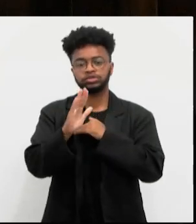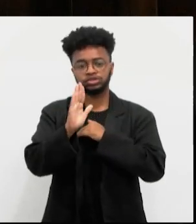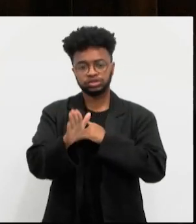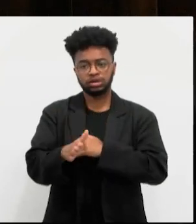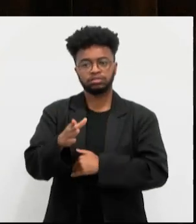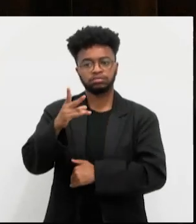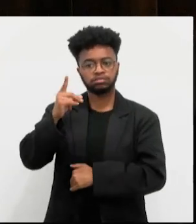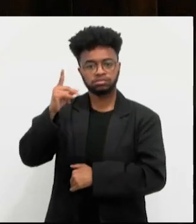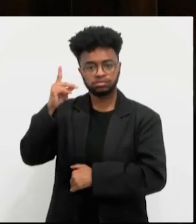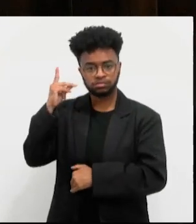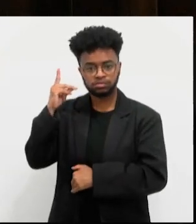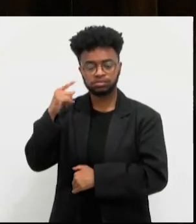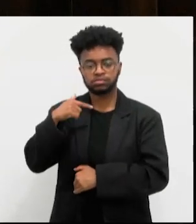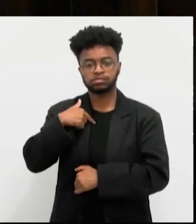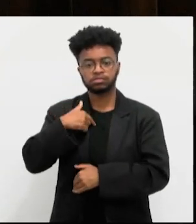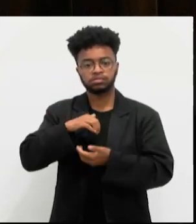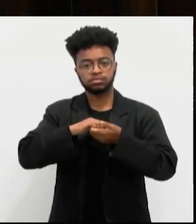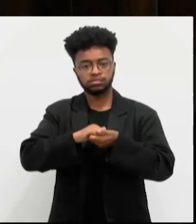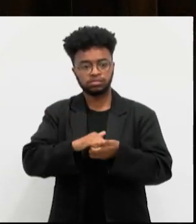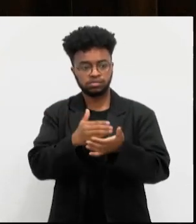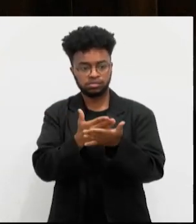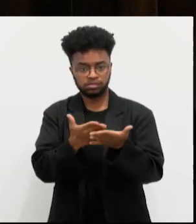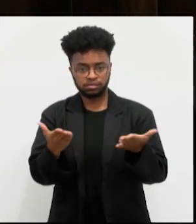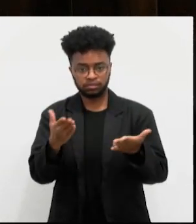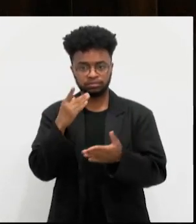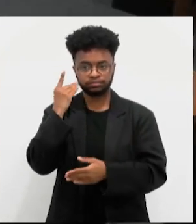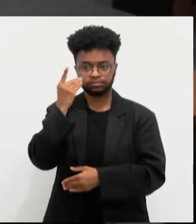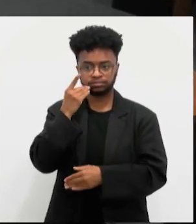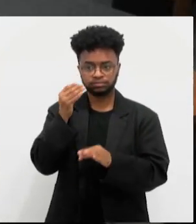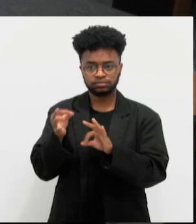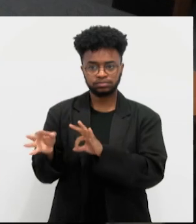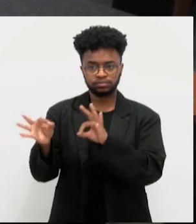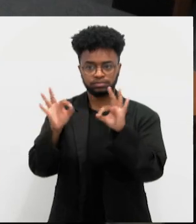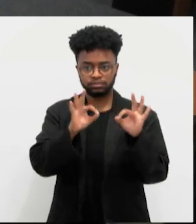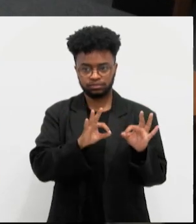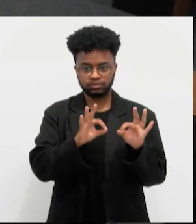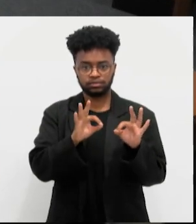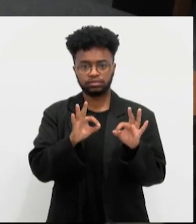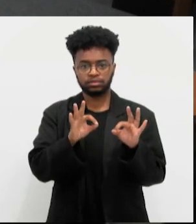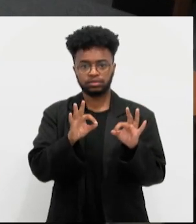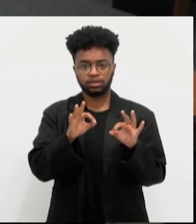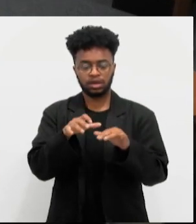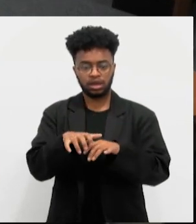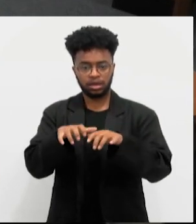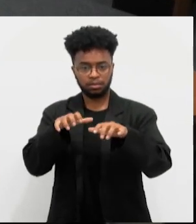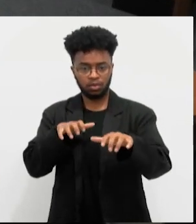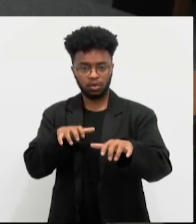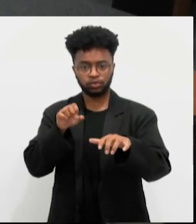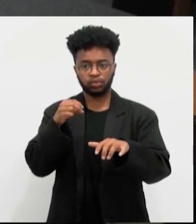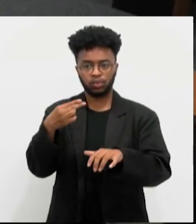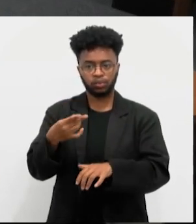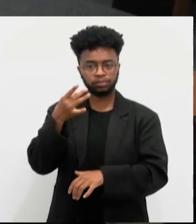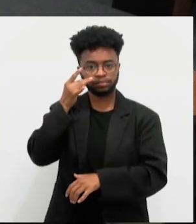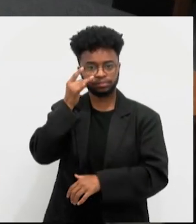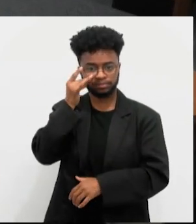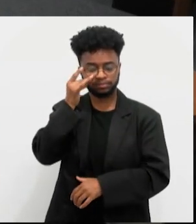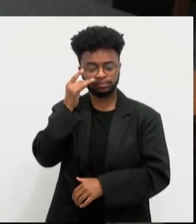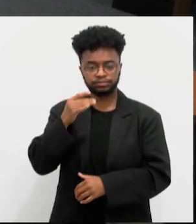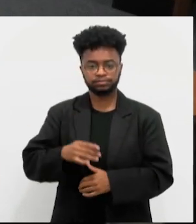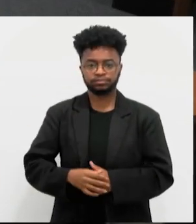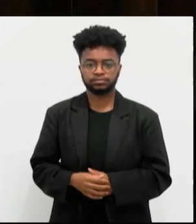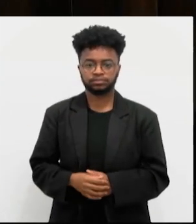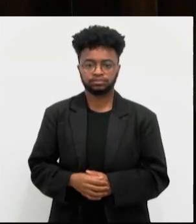saúdo os senhoras e os senhores deputados que nos assistem de forma remota e de forma